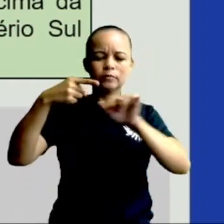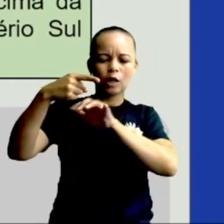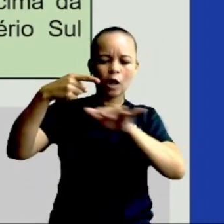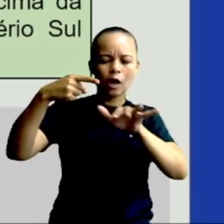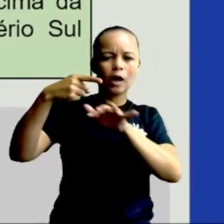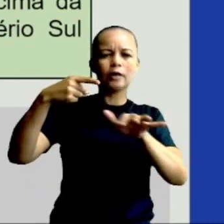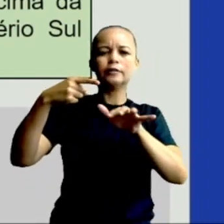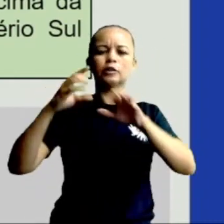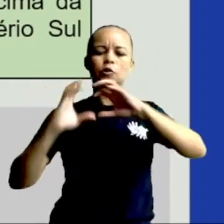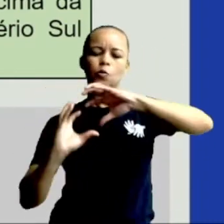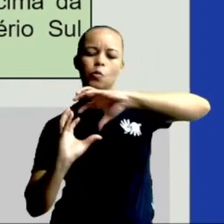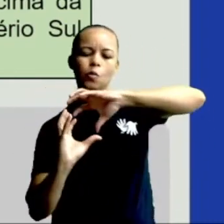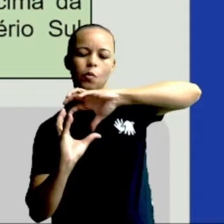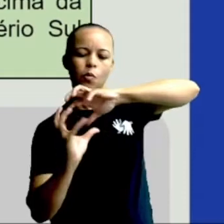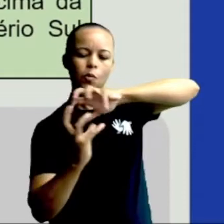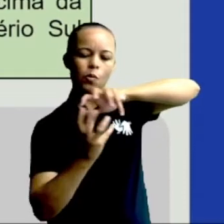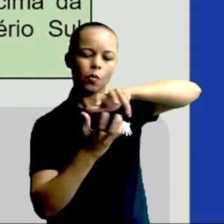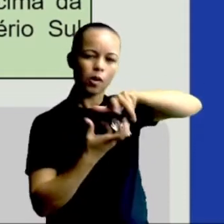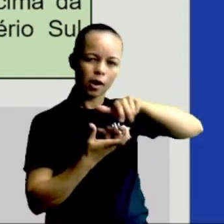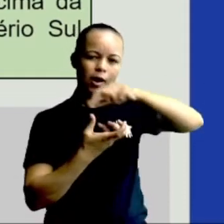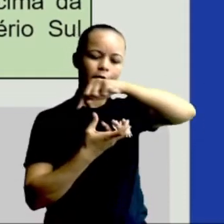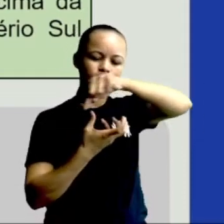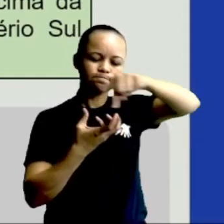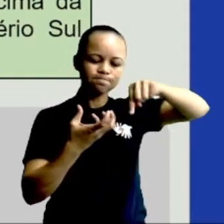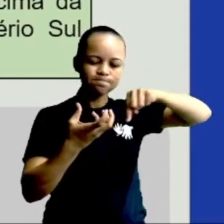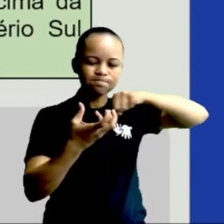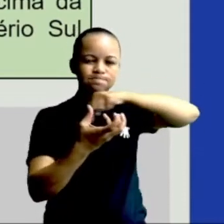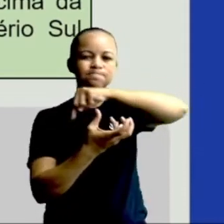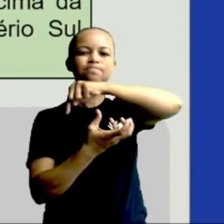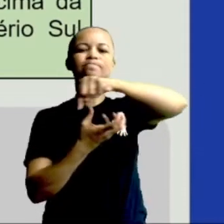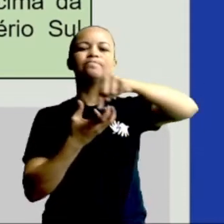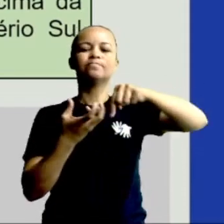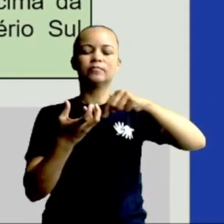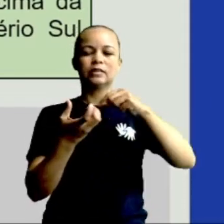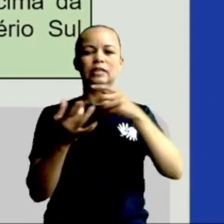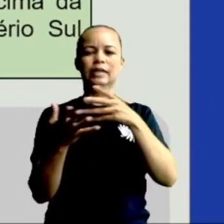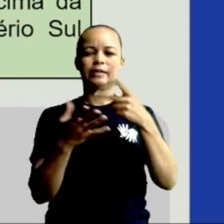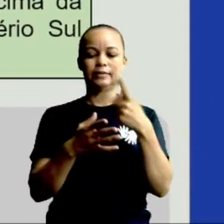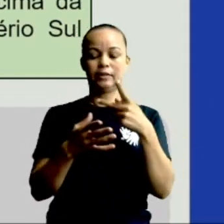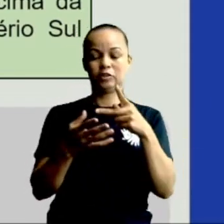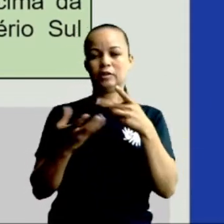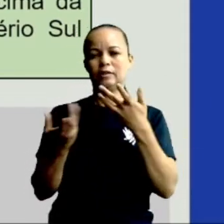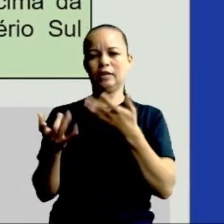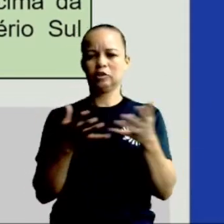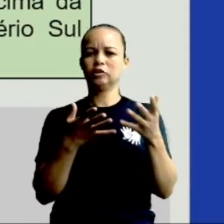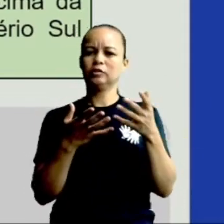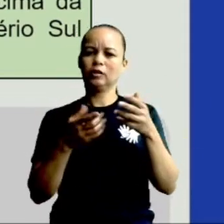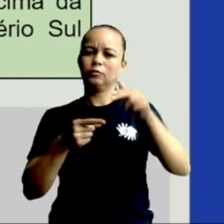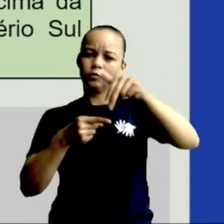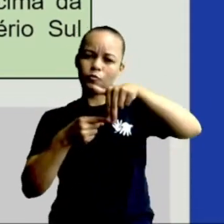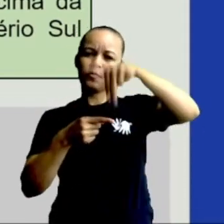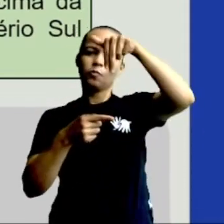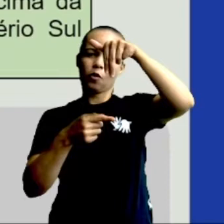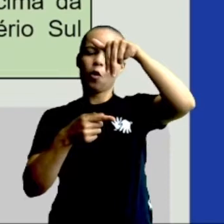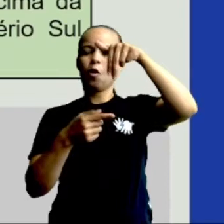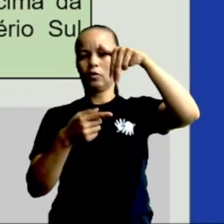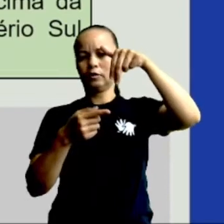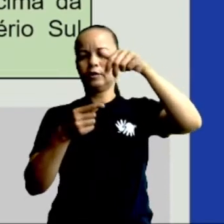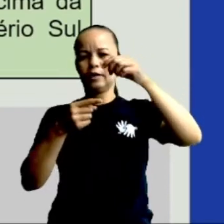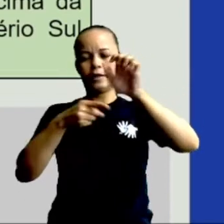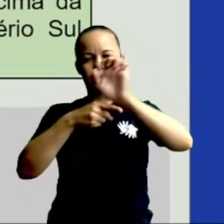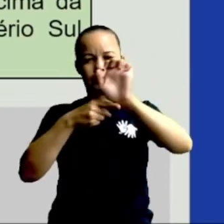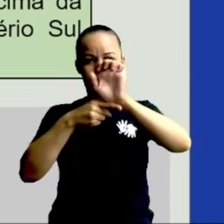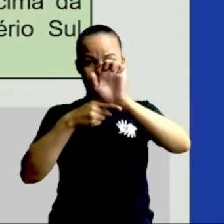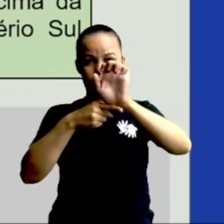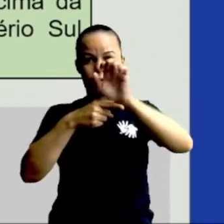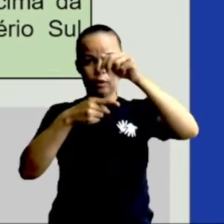circulam a Terra inteira. Essas linhas estão dispostas no hemisfério norte, acima da linha do